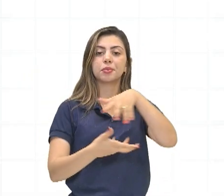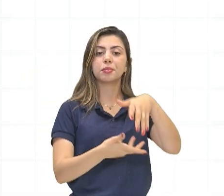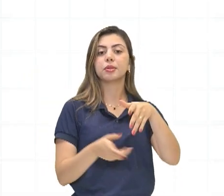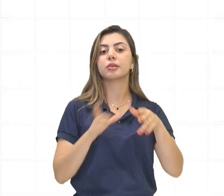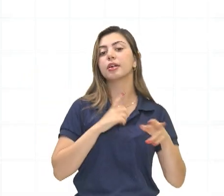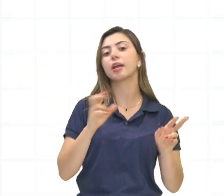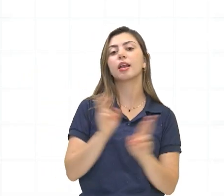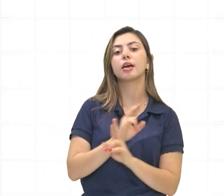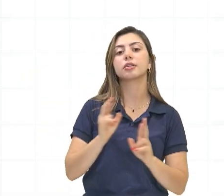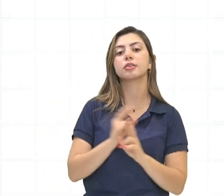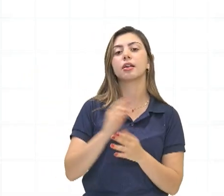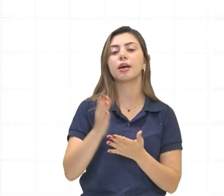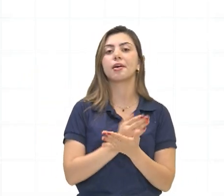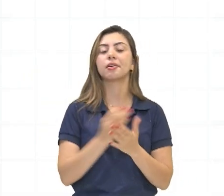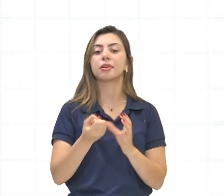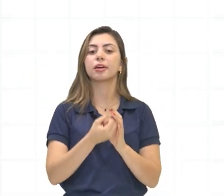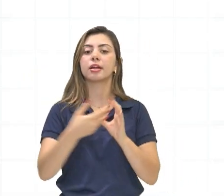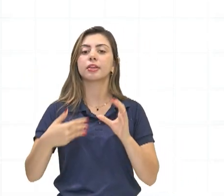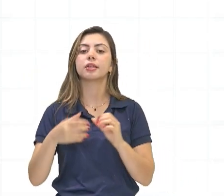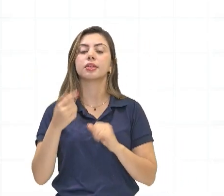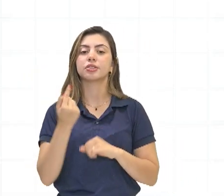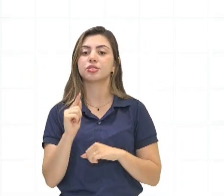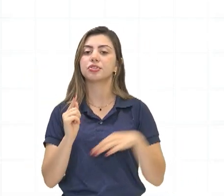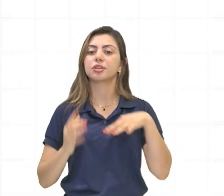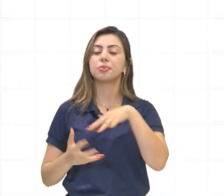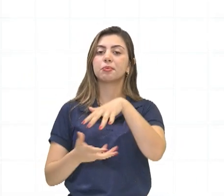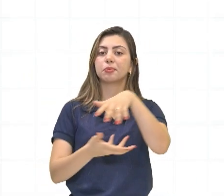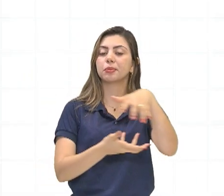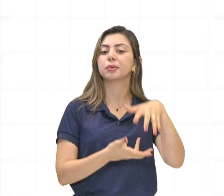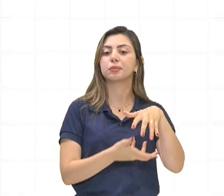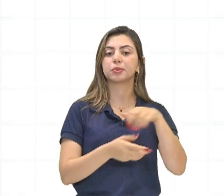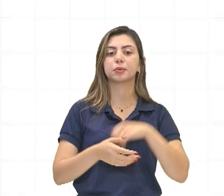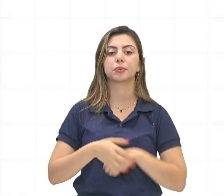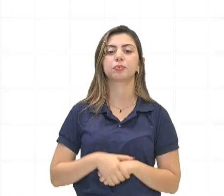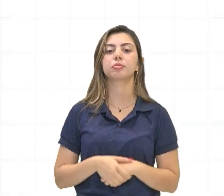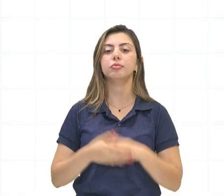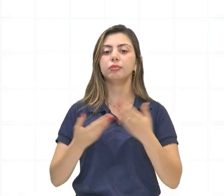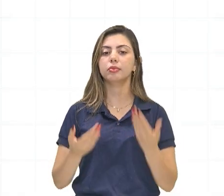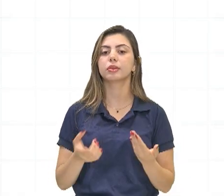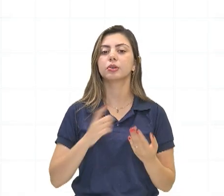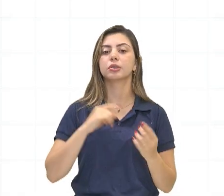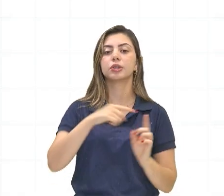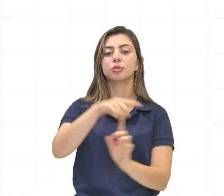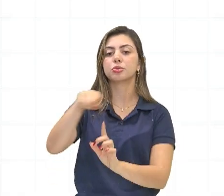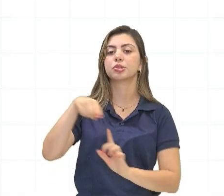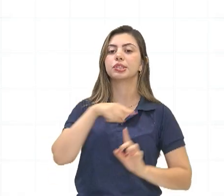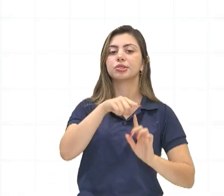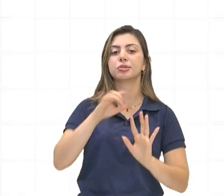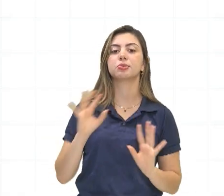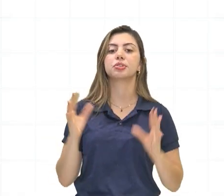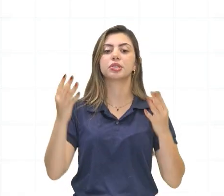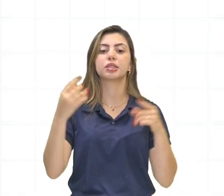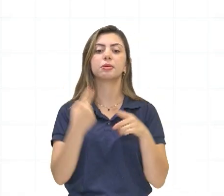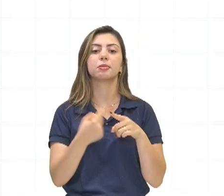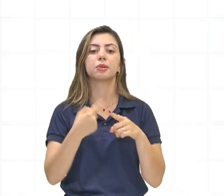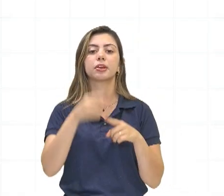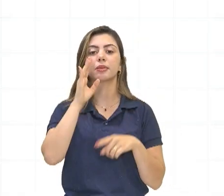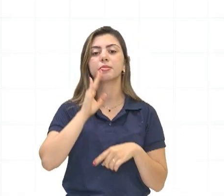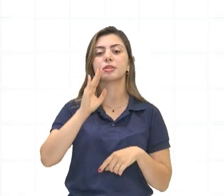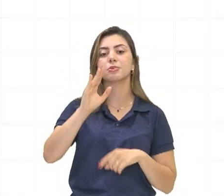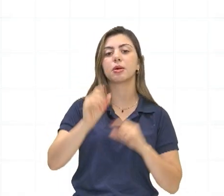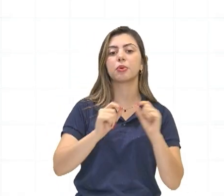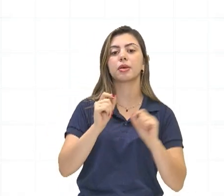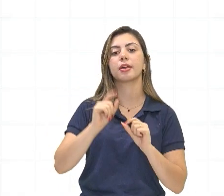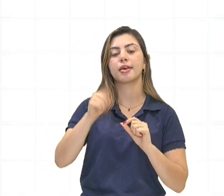aos diferentes aspectos geográficos do planeta. A divisão desses tipos climáticos ocorre em especial com